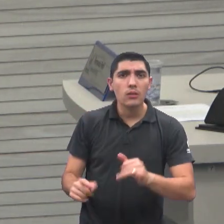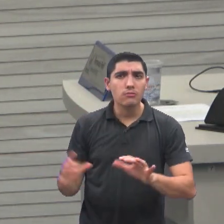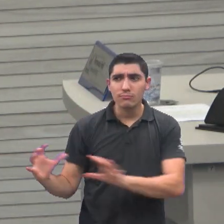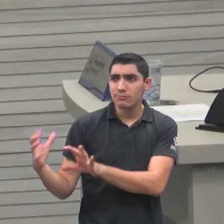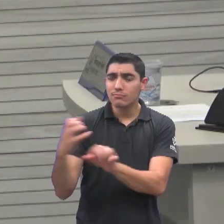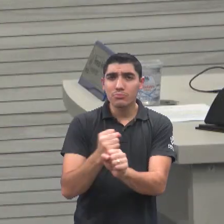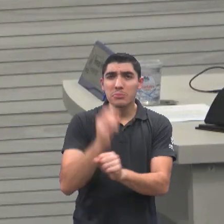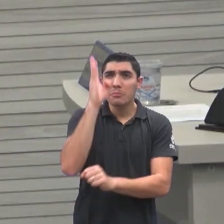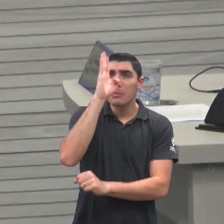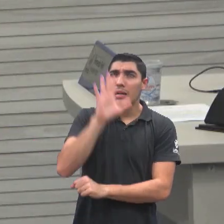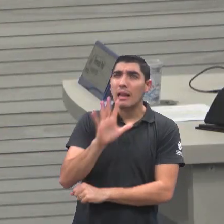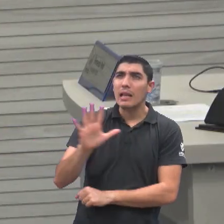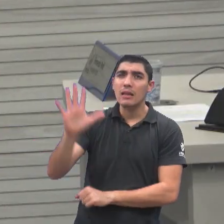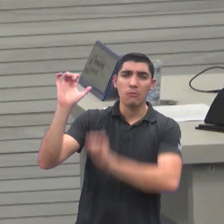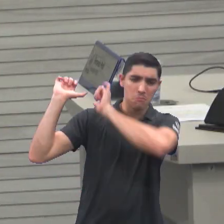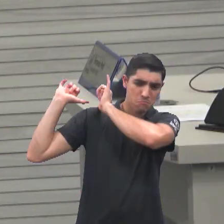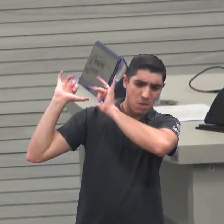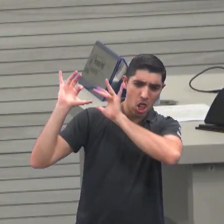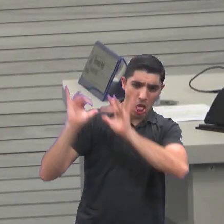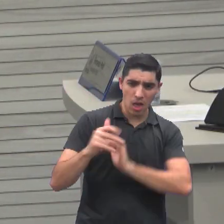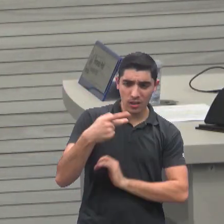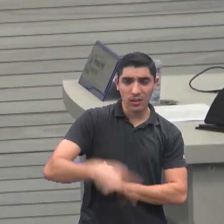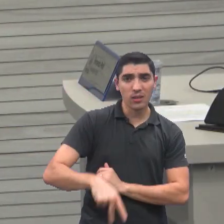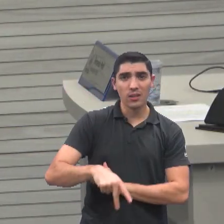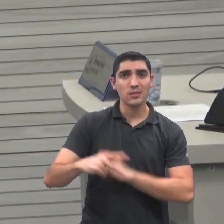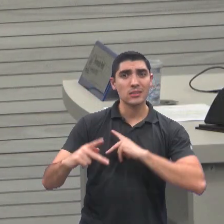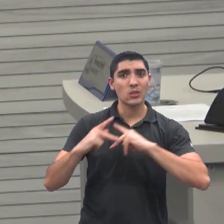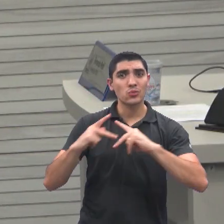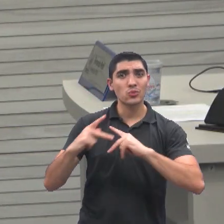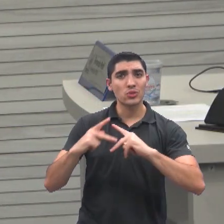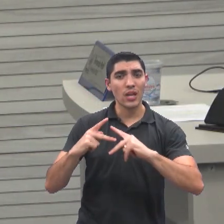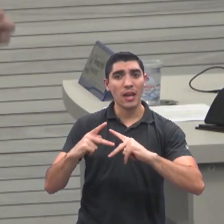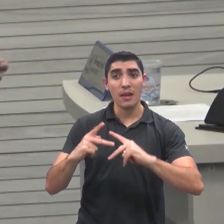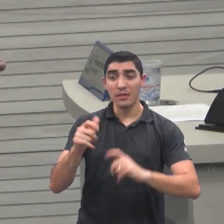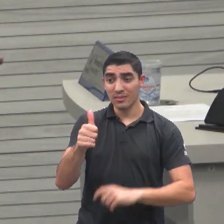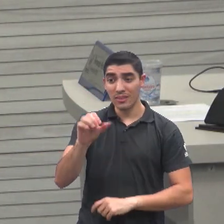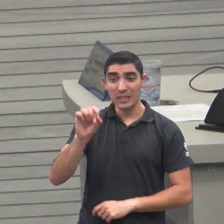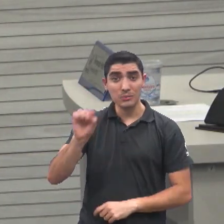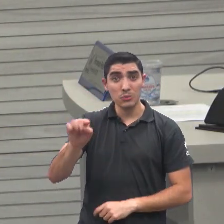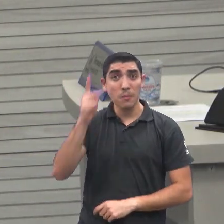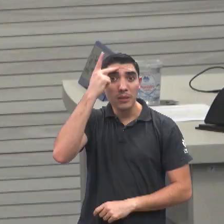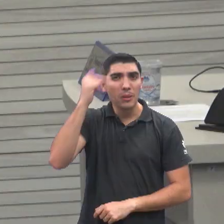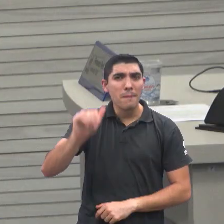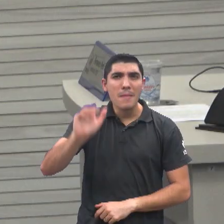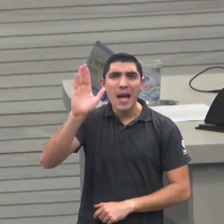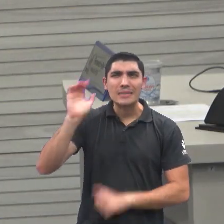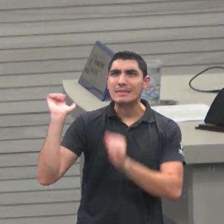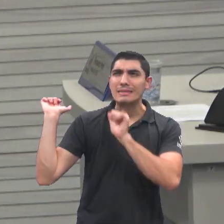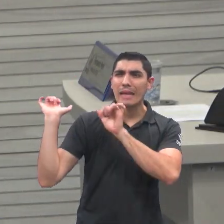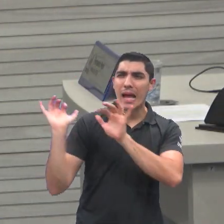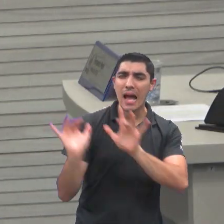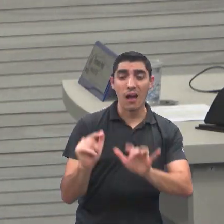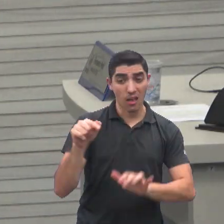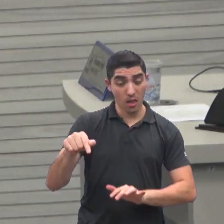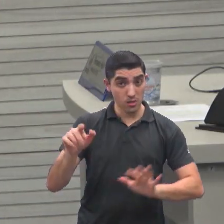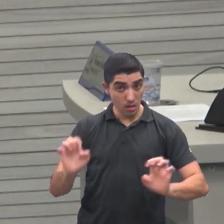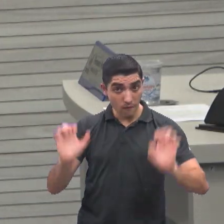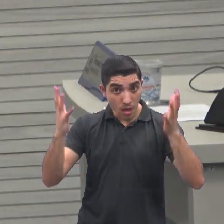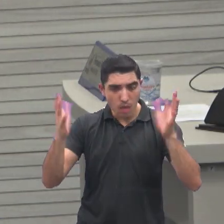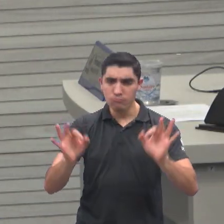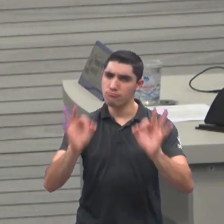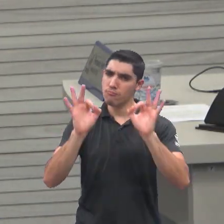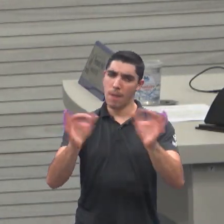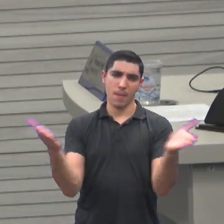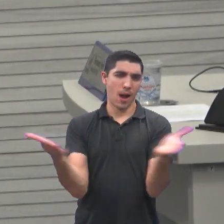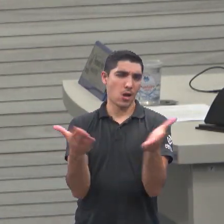Brasil todo que vem para cá, né? Então, parabéns a todos vocês, merecidíssimo, um evento que entra no calendário oficial